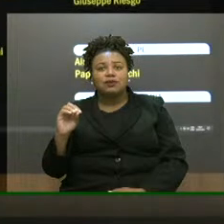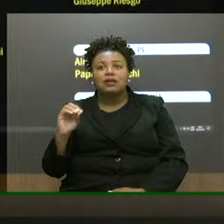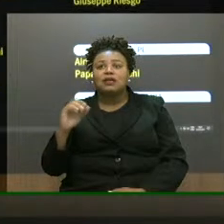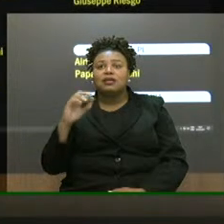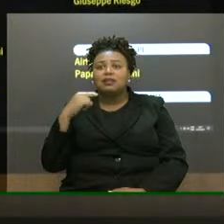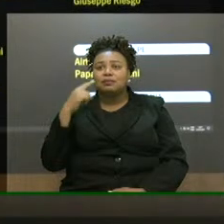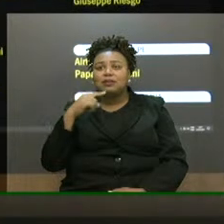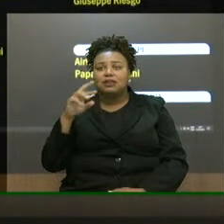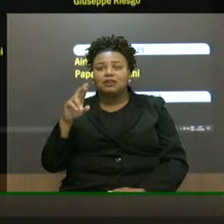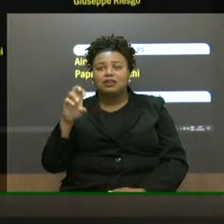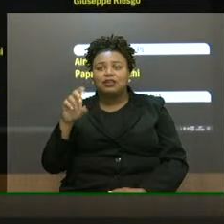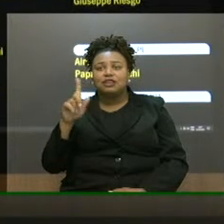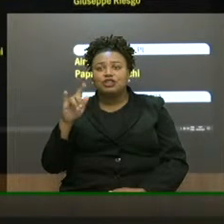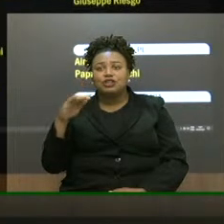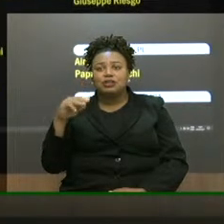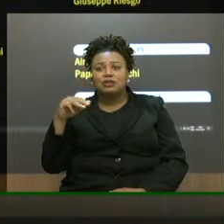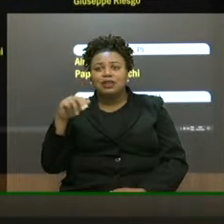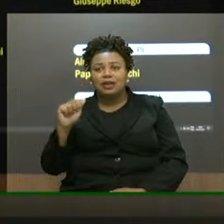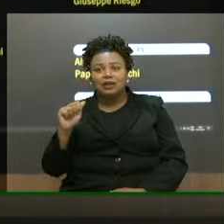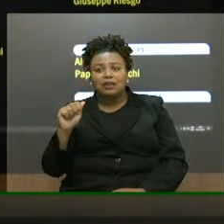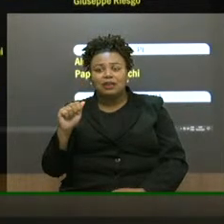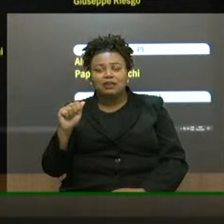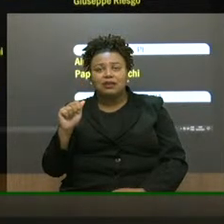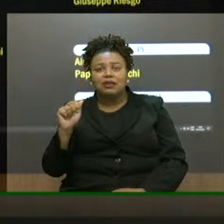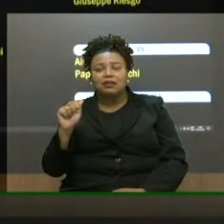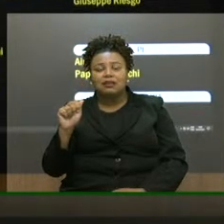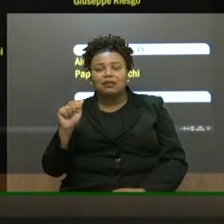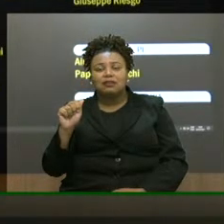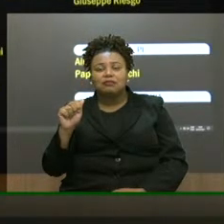Regina Becker, PTB.